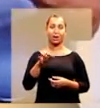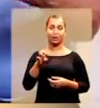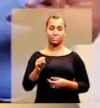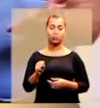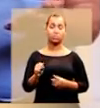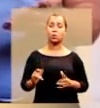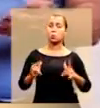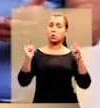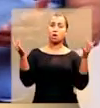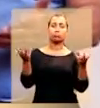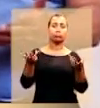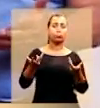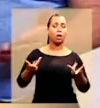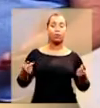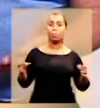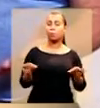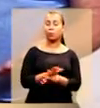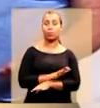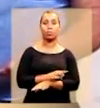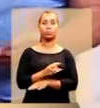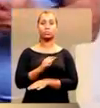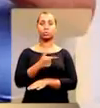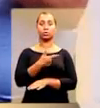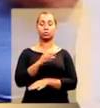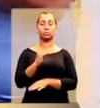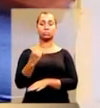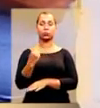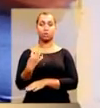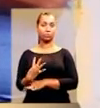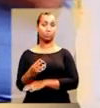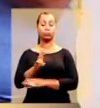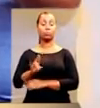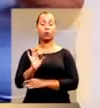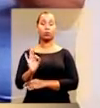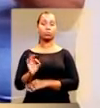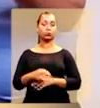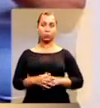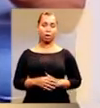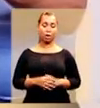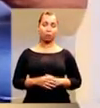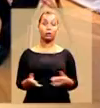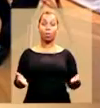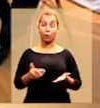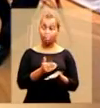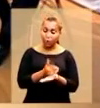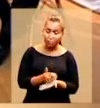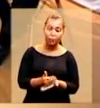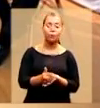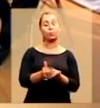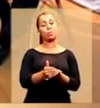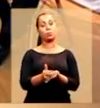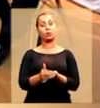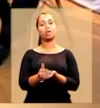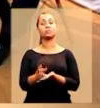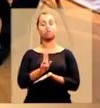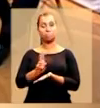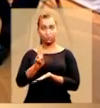um prédio incrível, maravilhoso, que está pronto desde 2014 e não é utilizado, é subutilizado. Agora que começa a